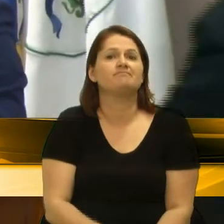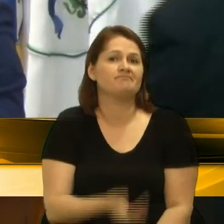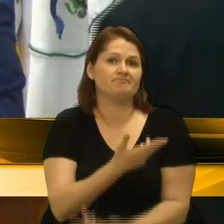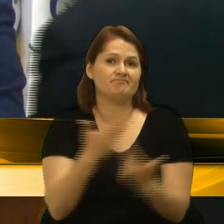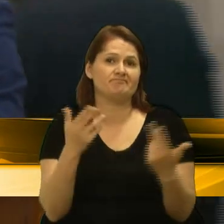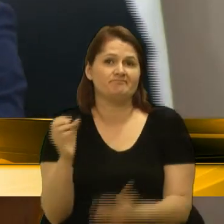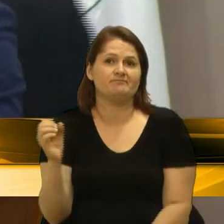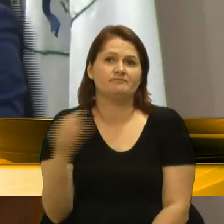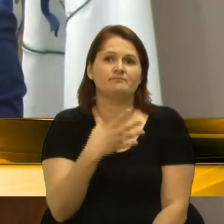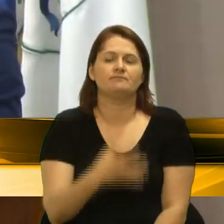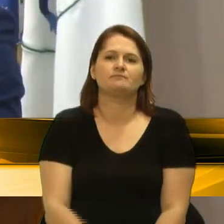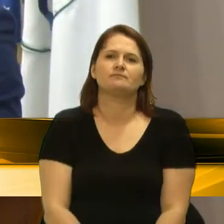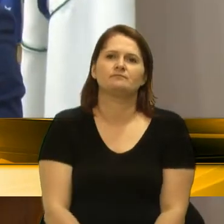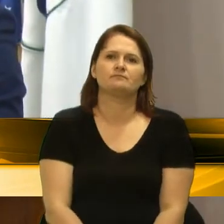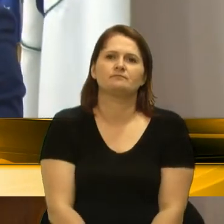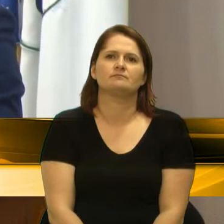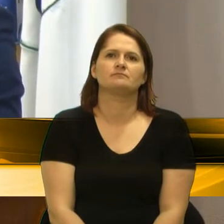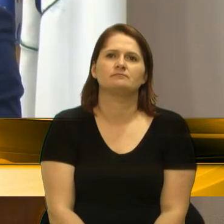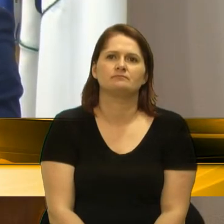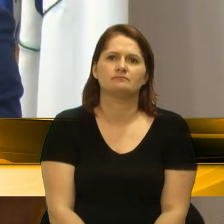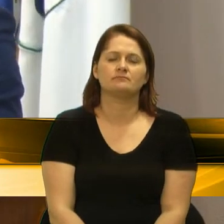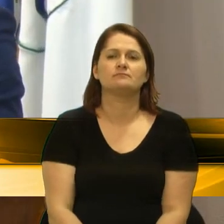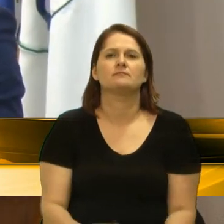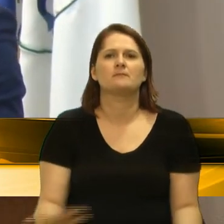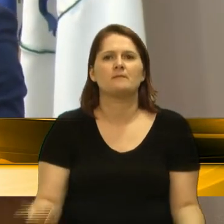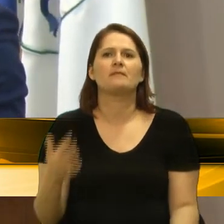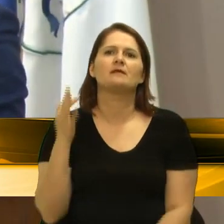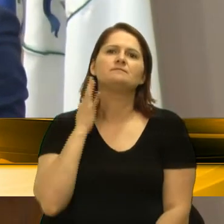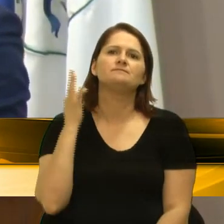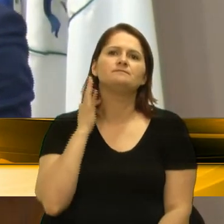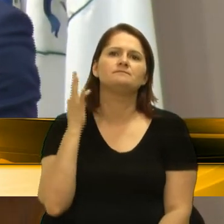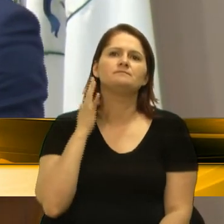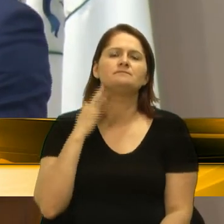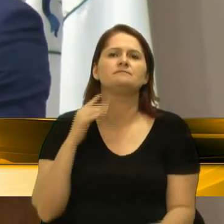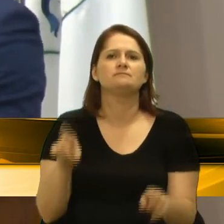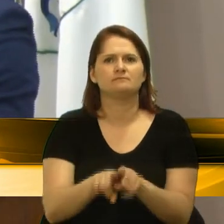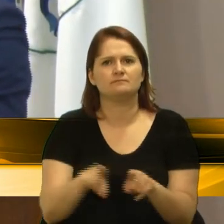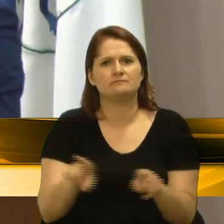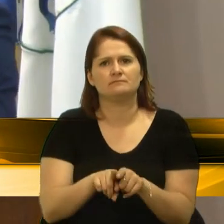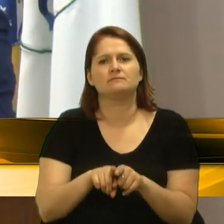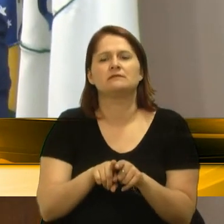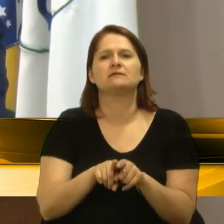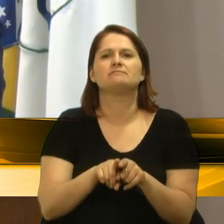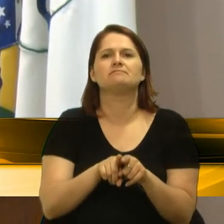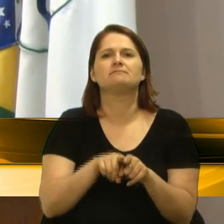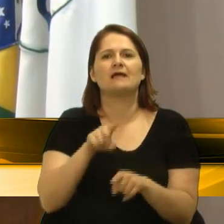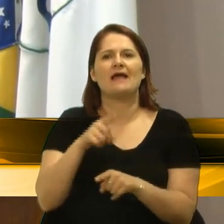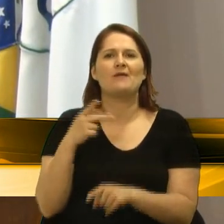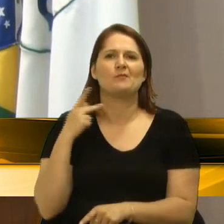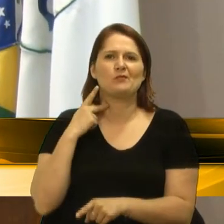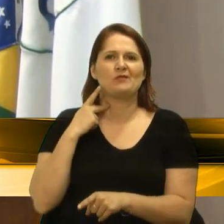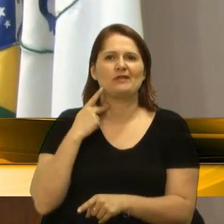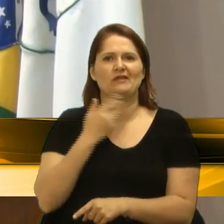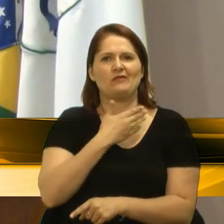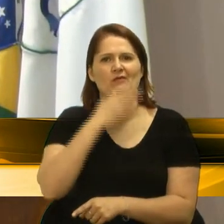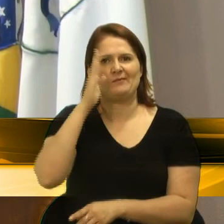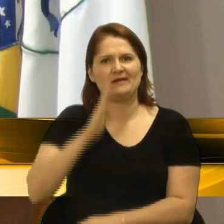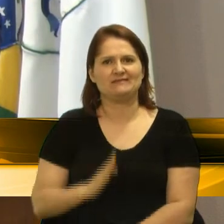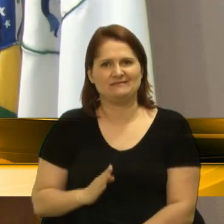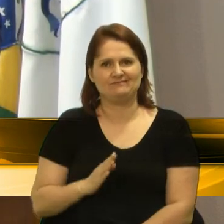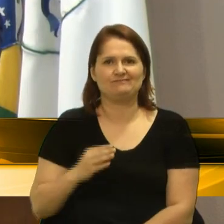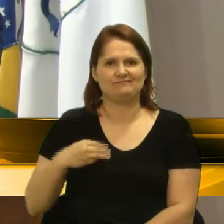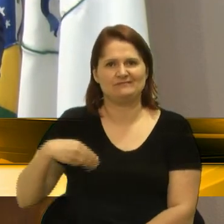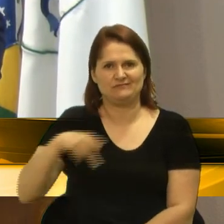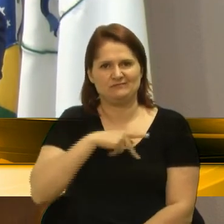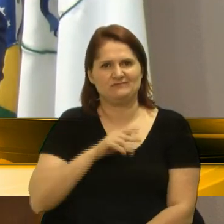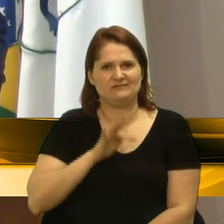Dr. Fabiano de Moraes, que é procurador da República, diz em seu depoimento que tomou conhecimento através do jornal do